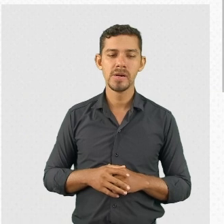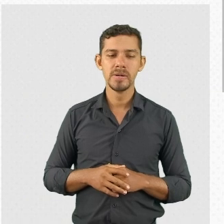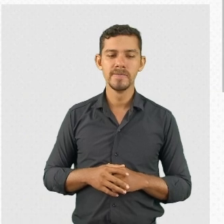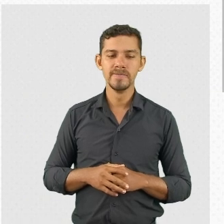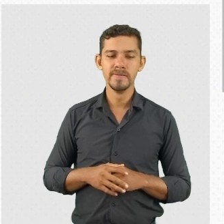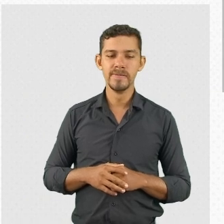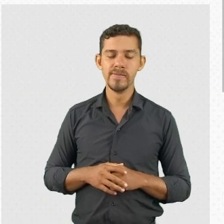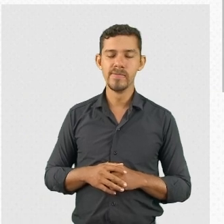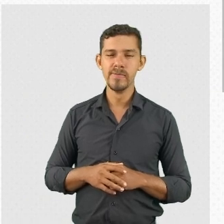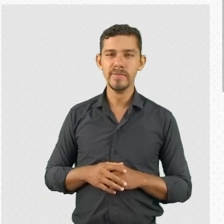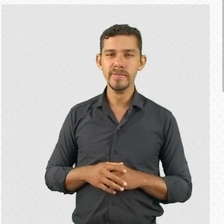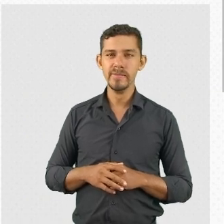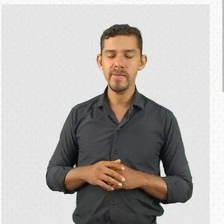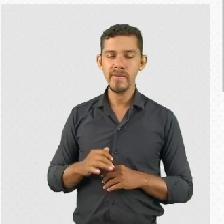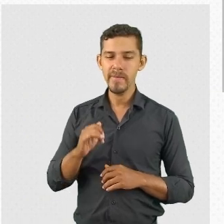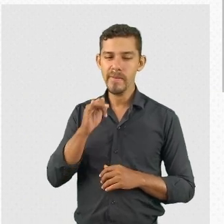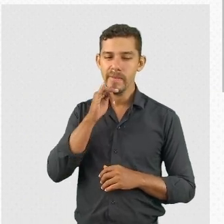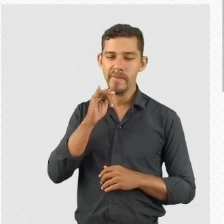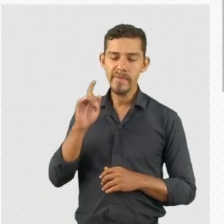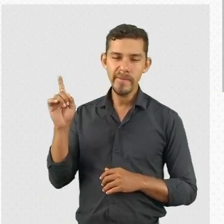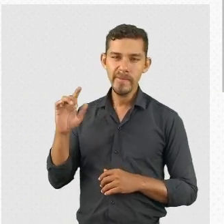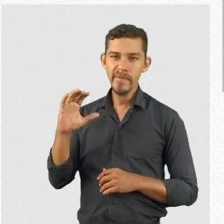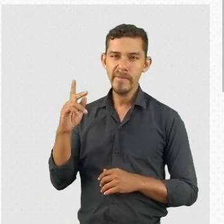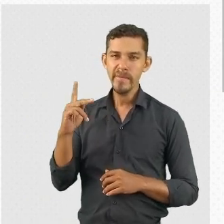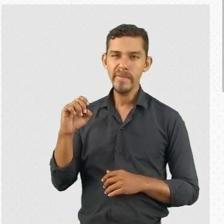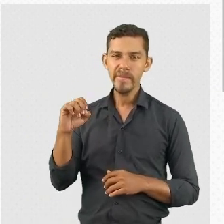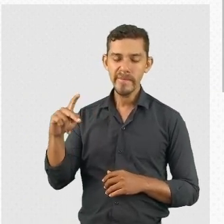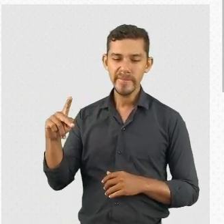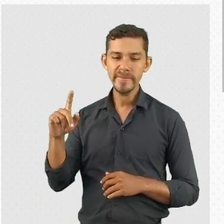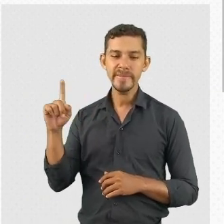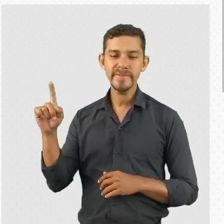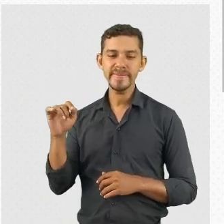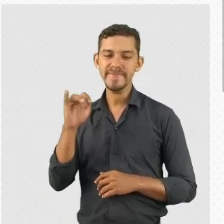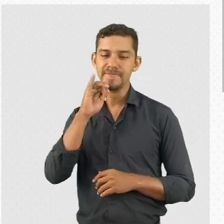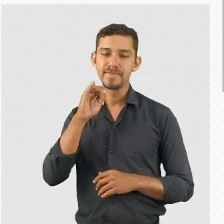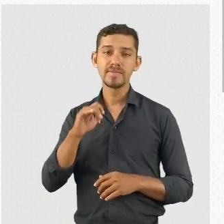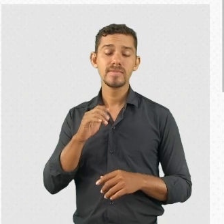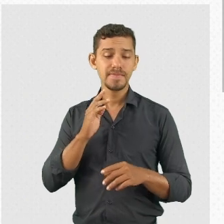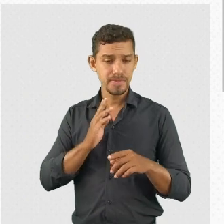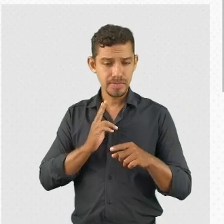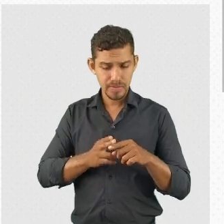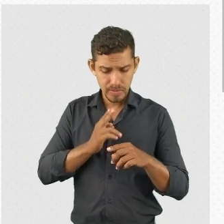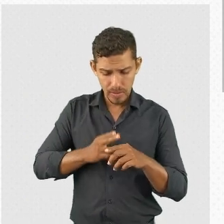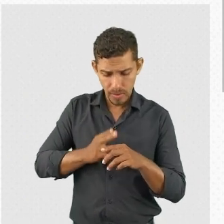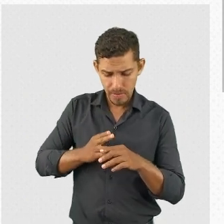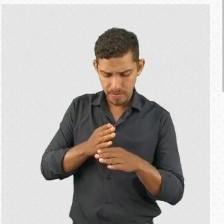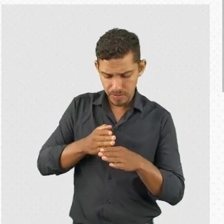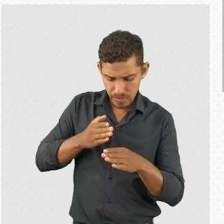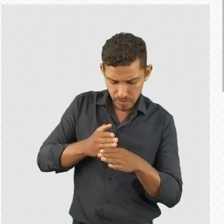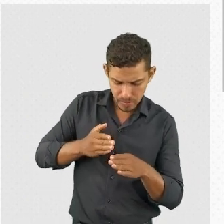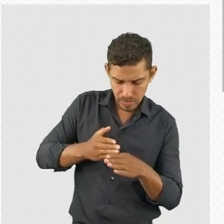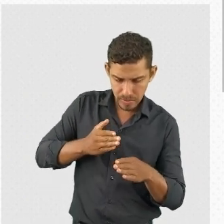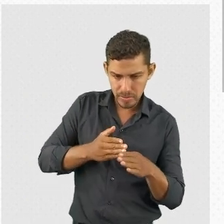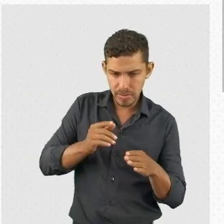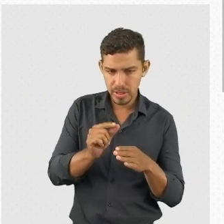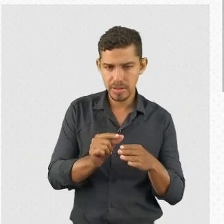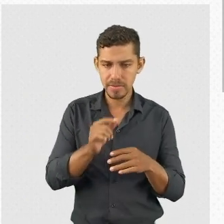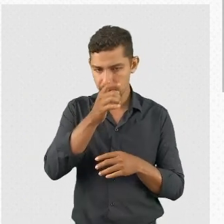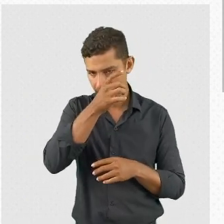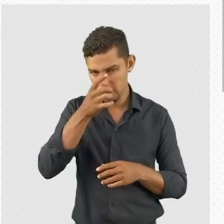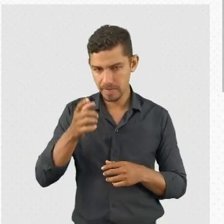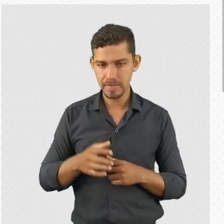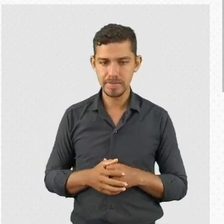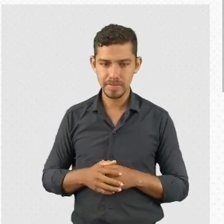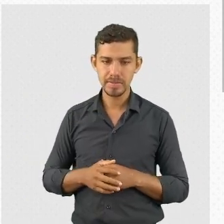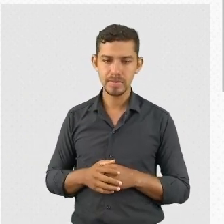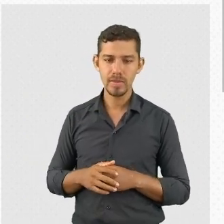chop, né? Chop, o som de ch, com T e o CH. Chop é picar, você cortar em pedacinhos. Stir é o